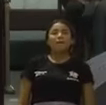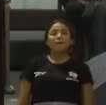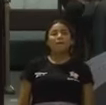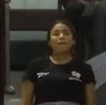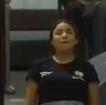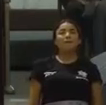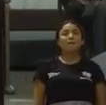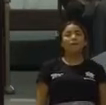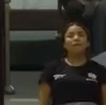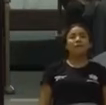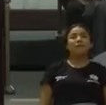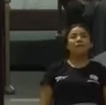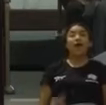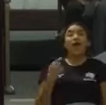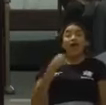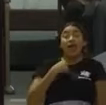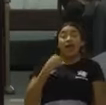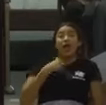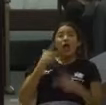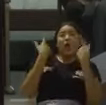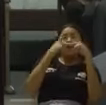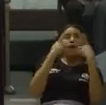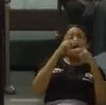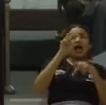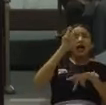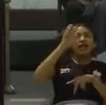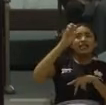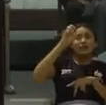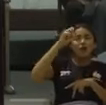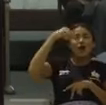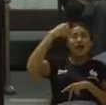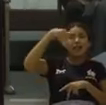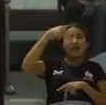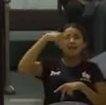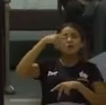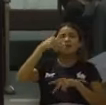Eu estou há 50 minutos liberando só